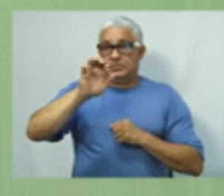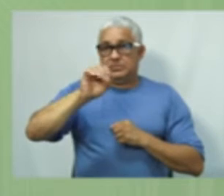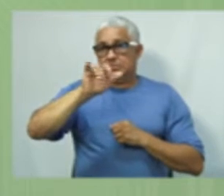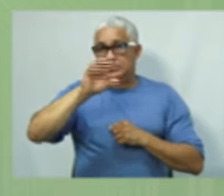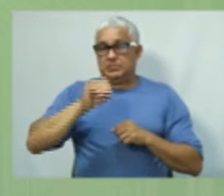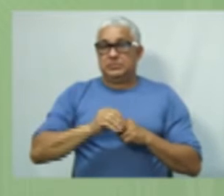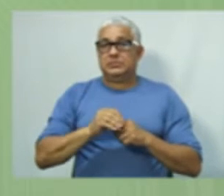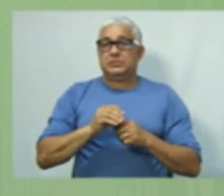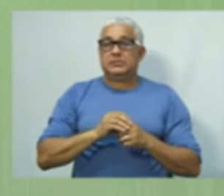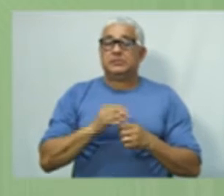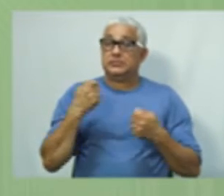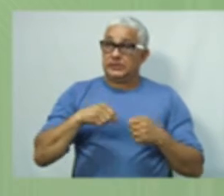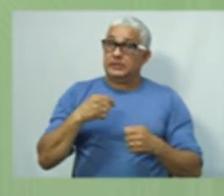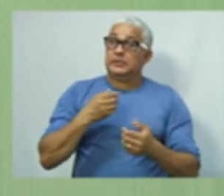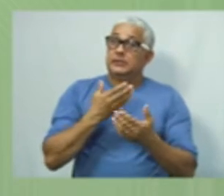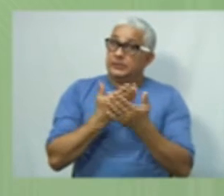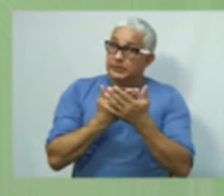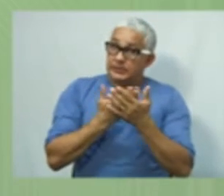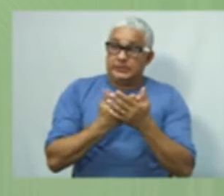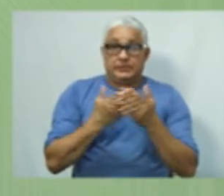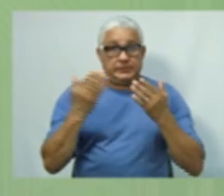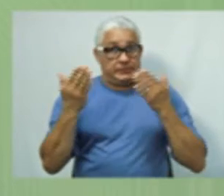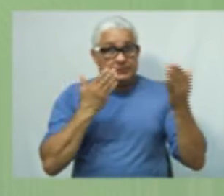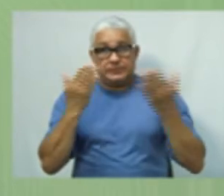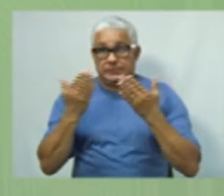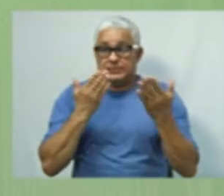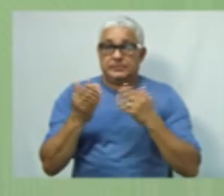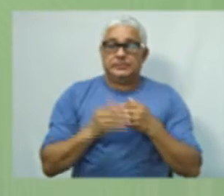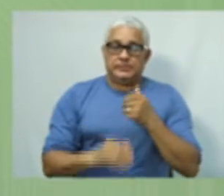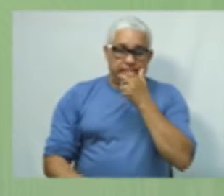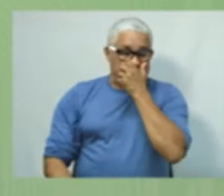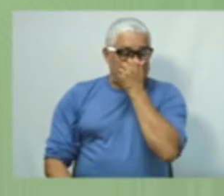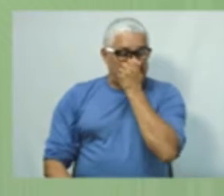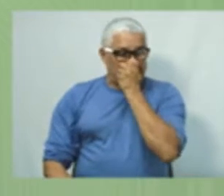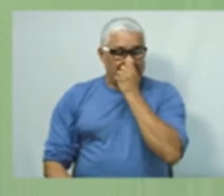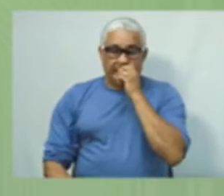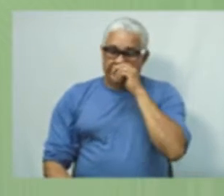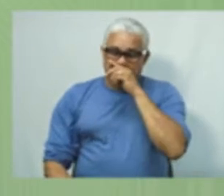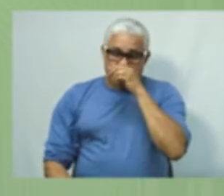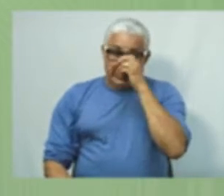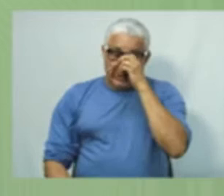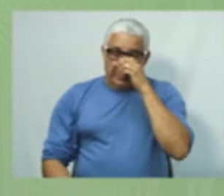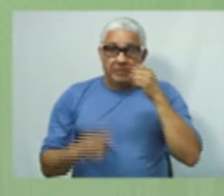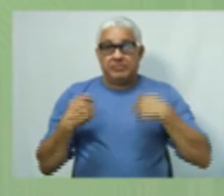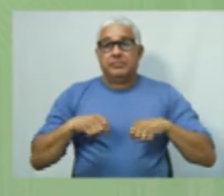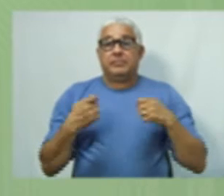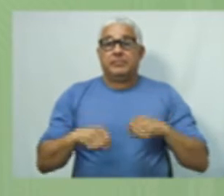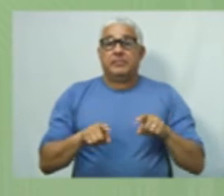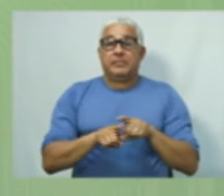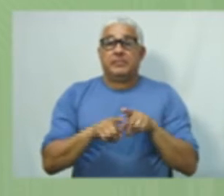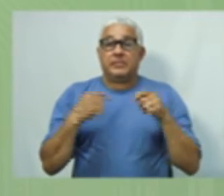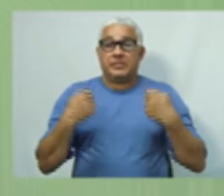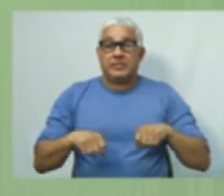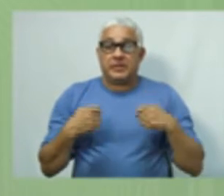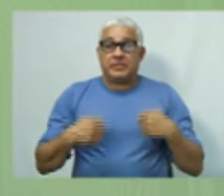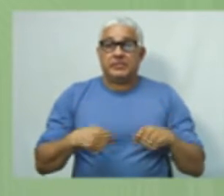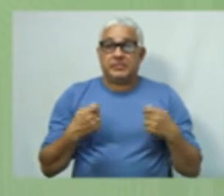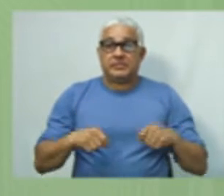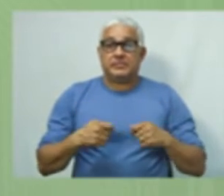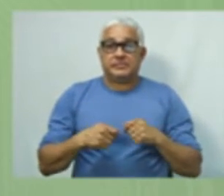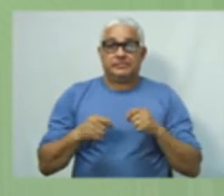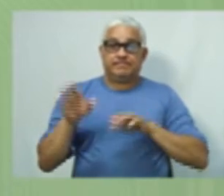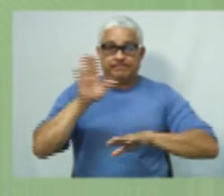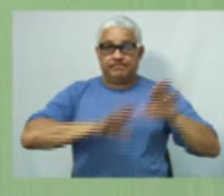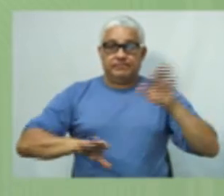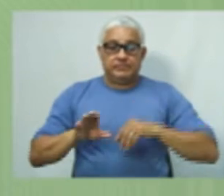gente procura esse tipo de recurso, principalmente pequenos negócios, mas tem que ser com muita cautela. Sócio